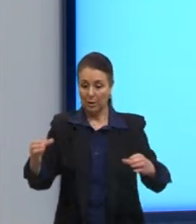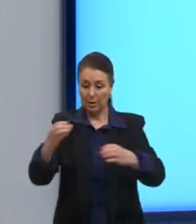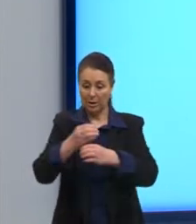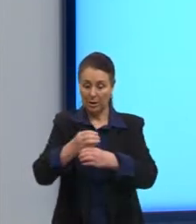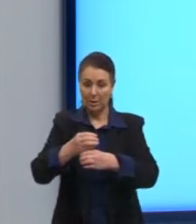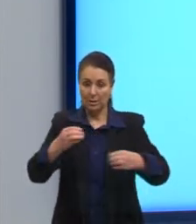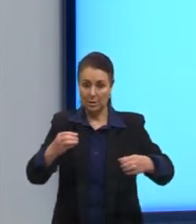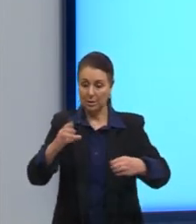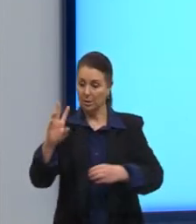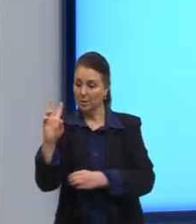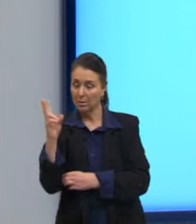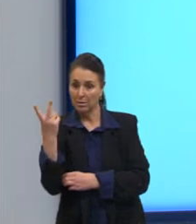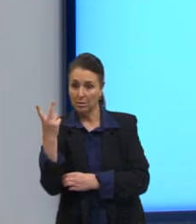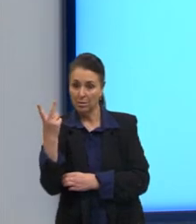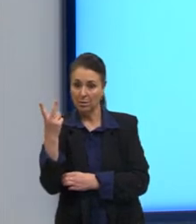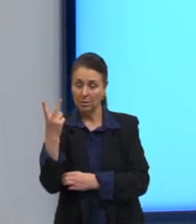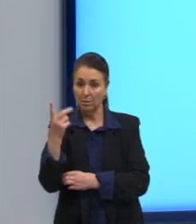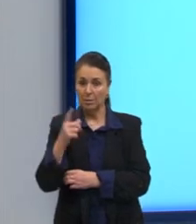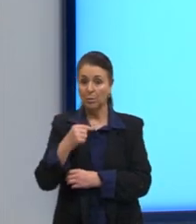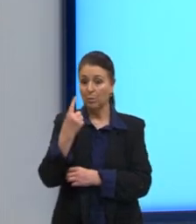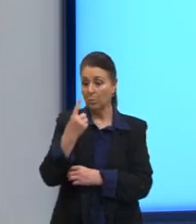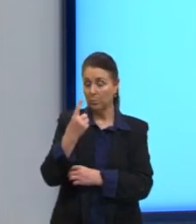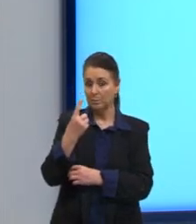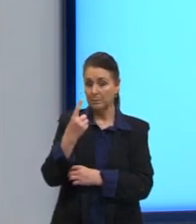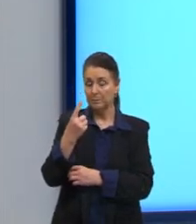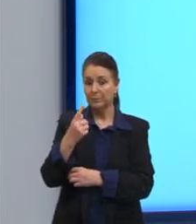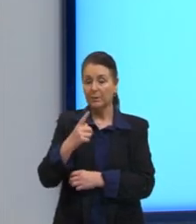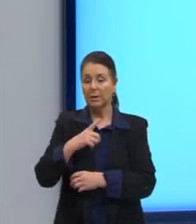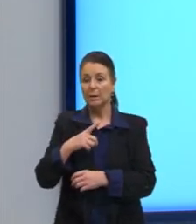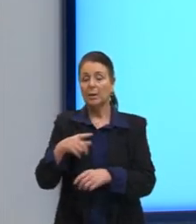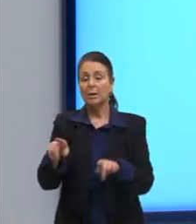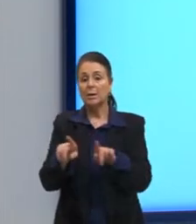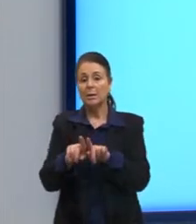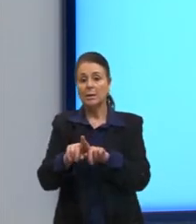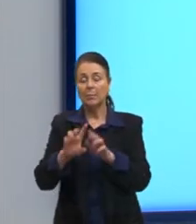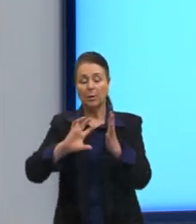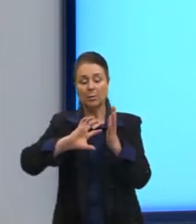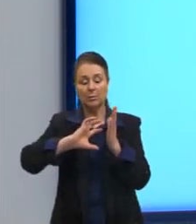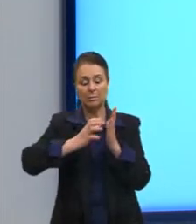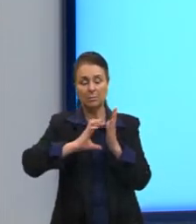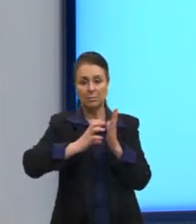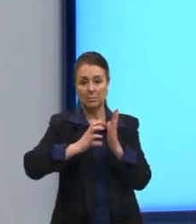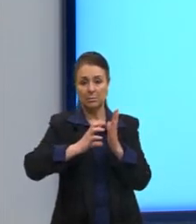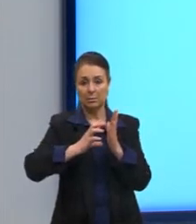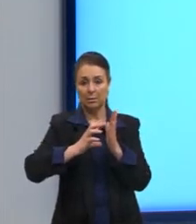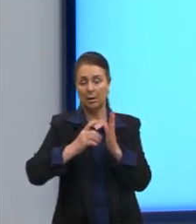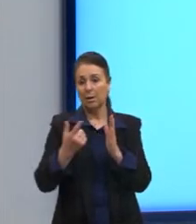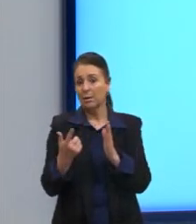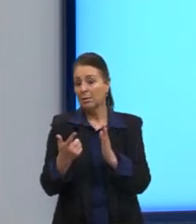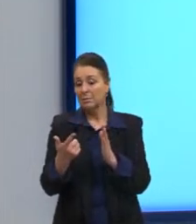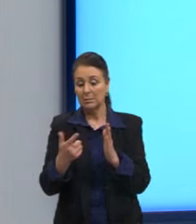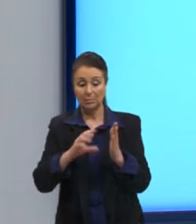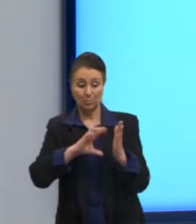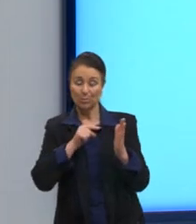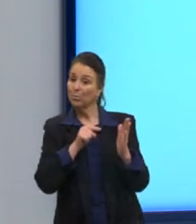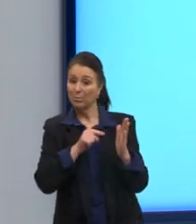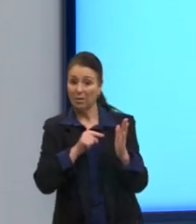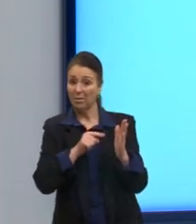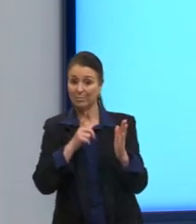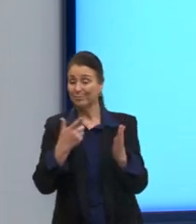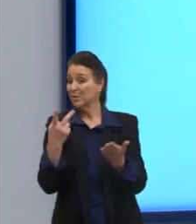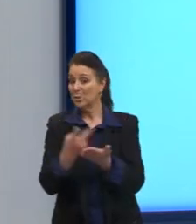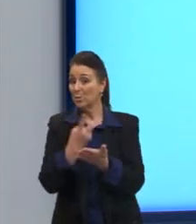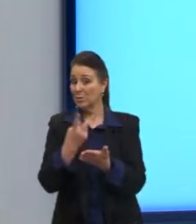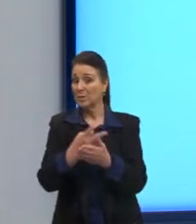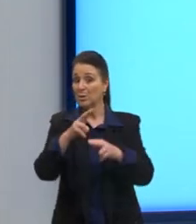o hidrogênio ele de um gás hidrogênio na presença de um catalisador ela não ocorre se eu não tiver um catalisador por isso que